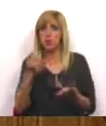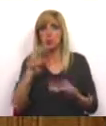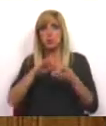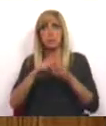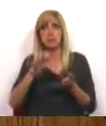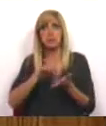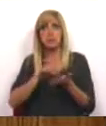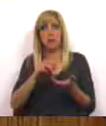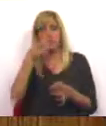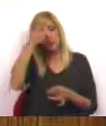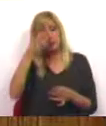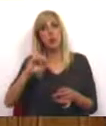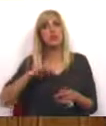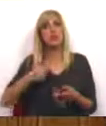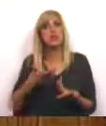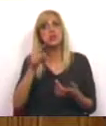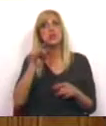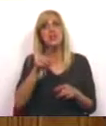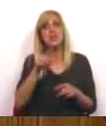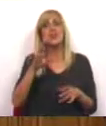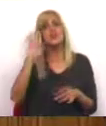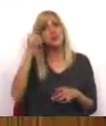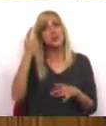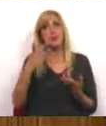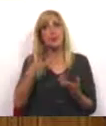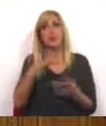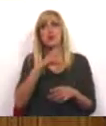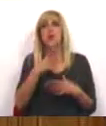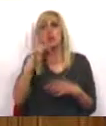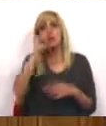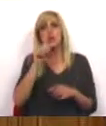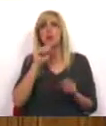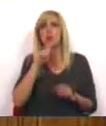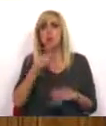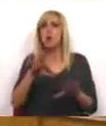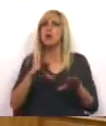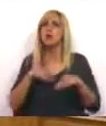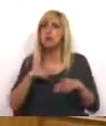na perspectiva dos Verdes é saber se o Estado deve ou não dar o dito por não dito. Muito obrigado.